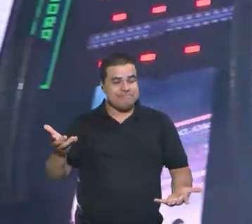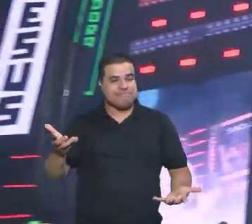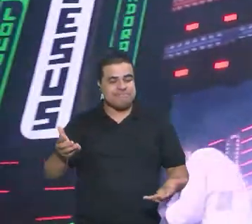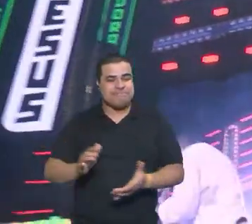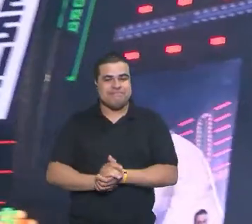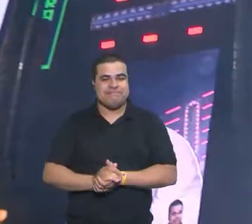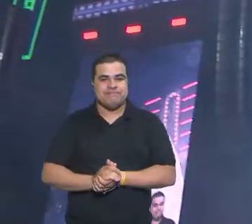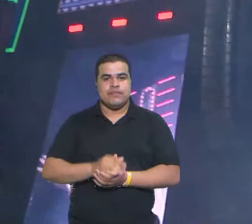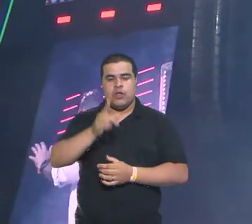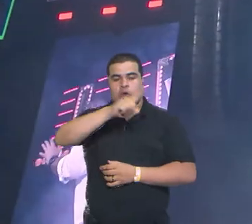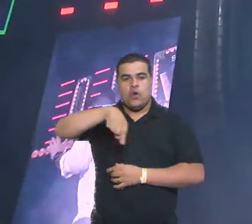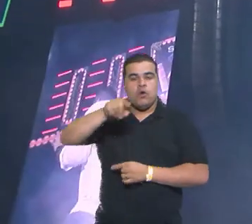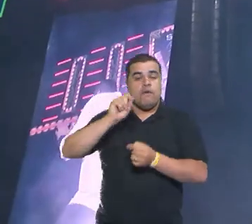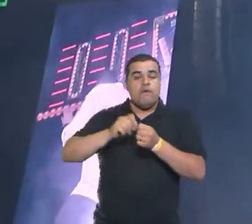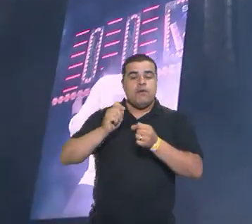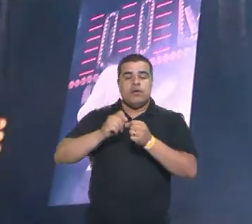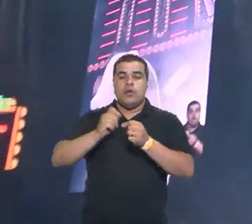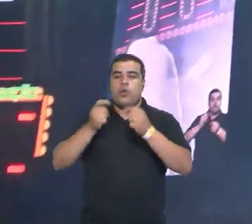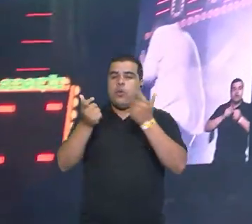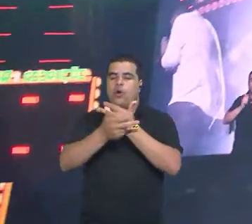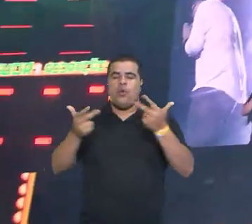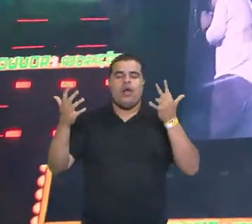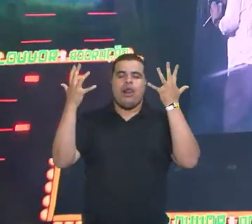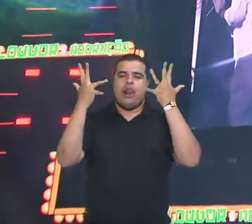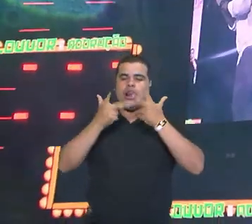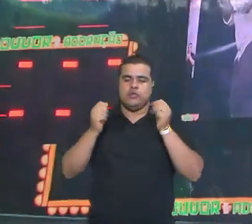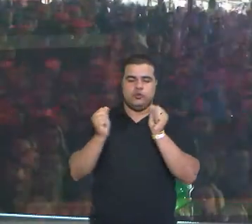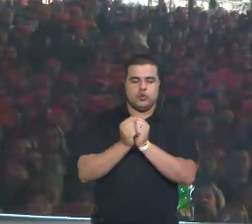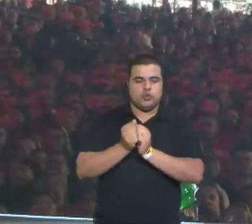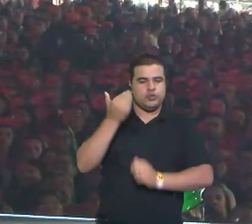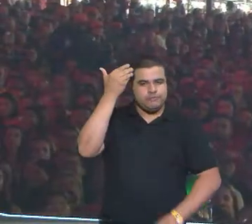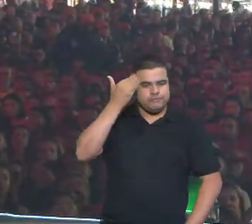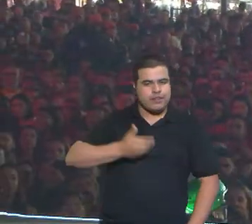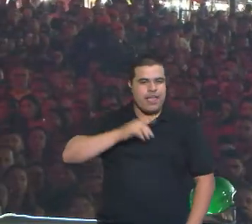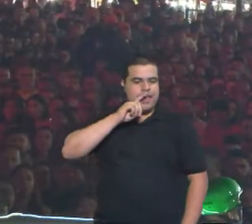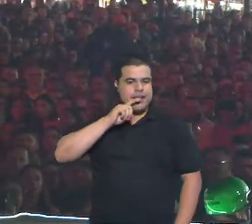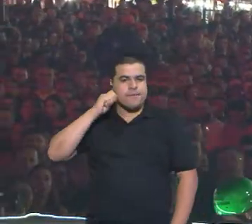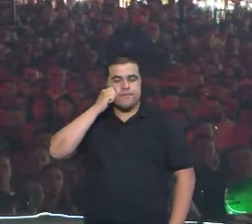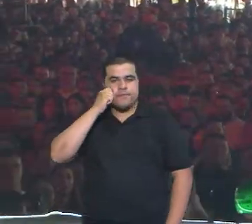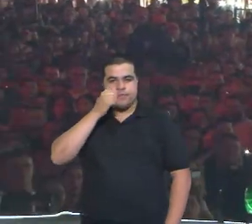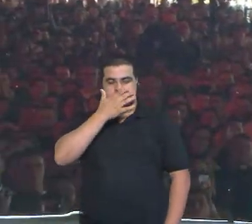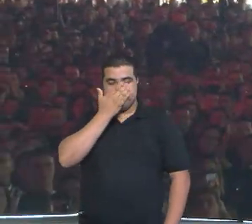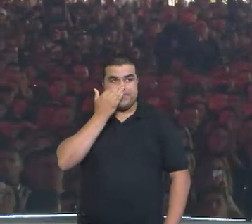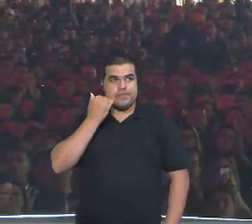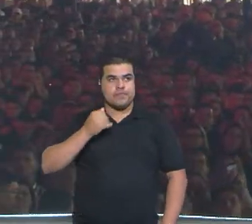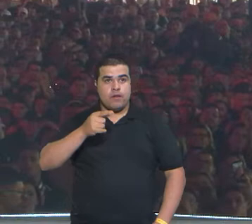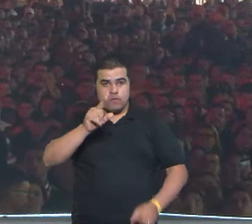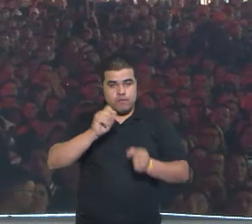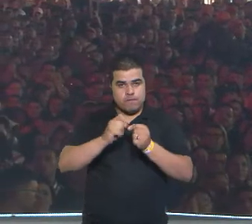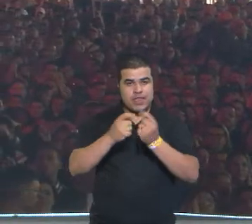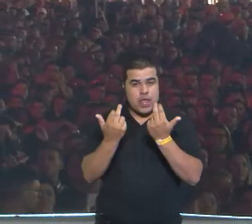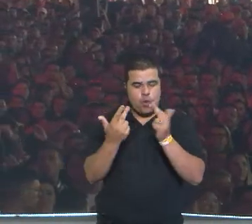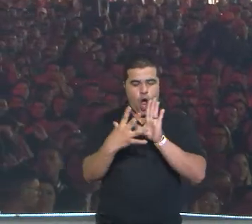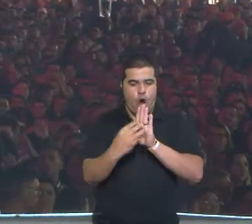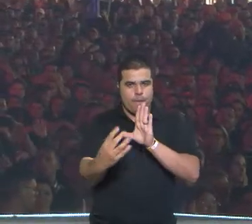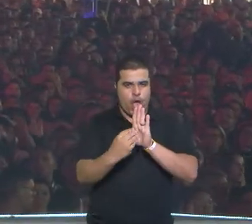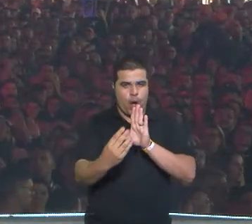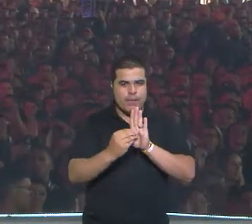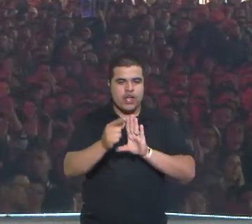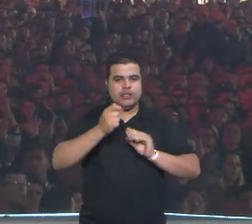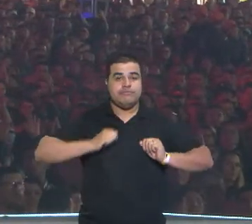vocês vão fazer uma coisa linda para o tio Anderson aqui ó continua Anderson vocês vão levantar os dois braços assim ó